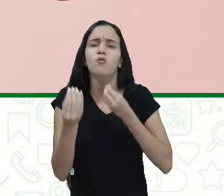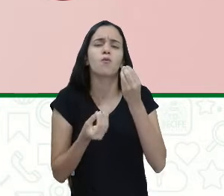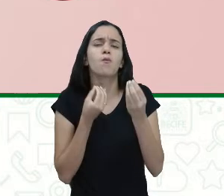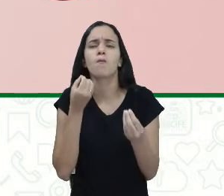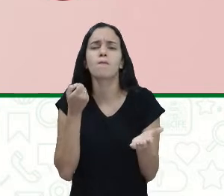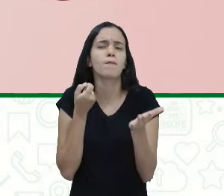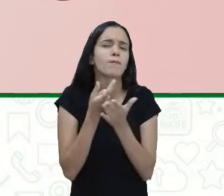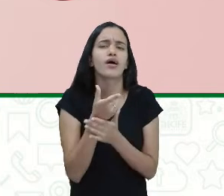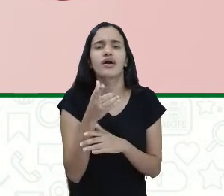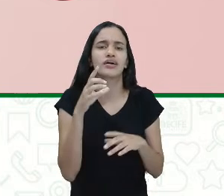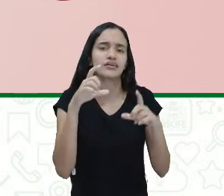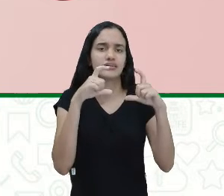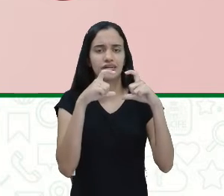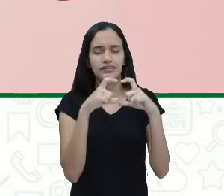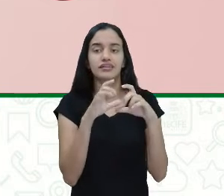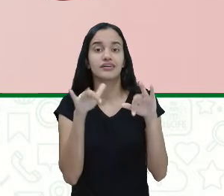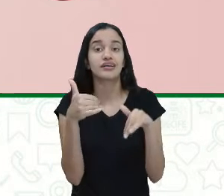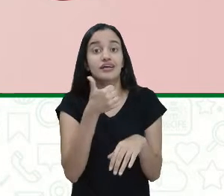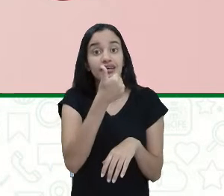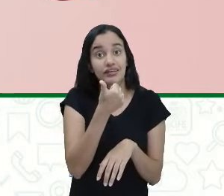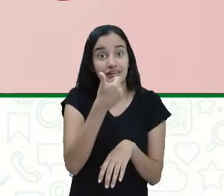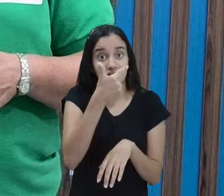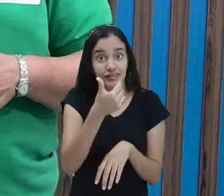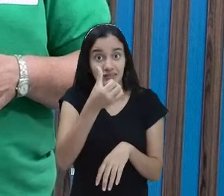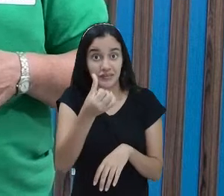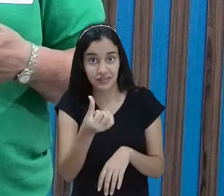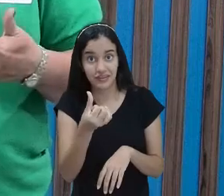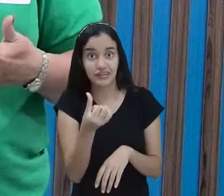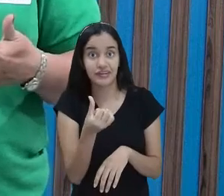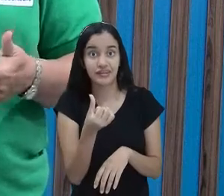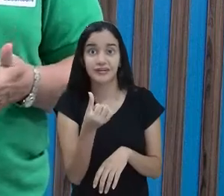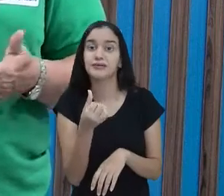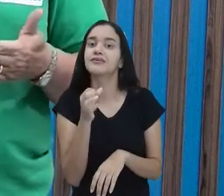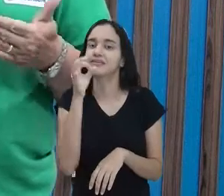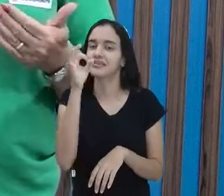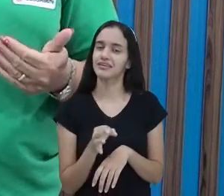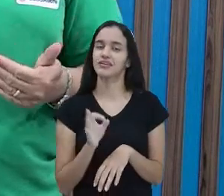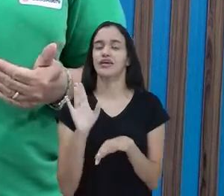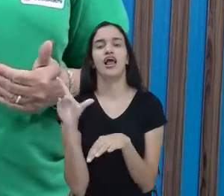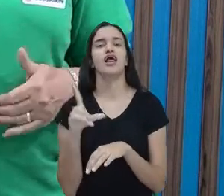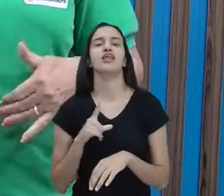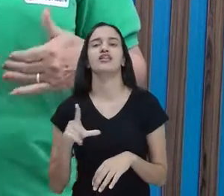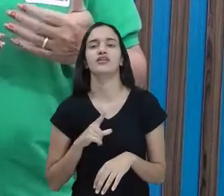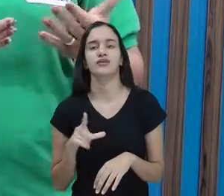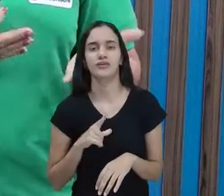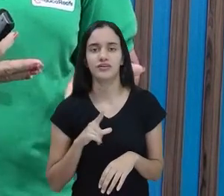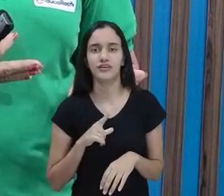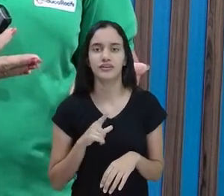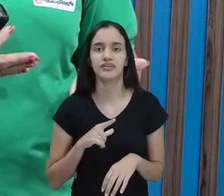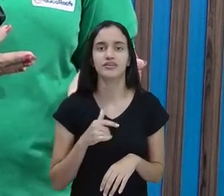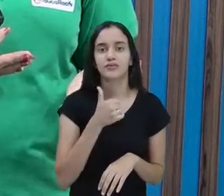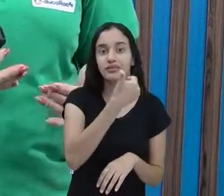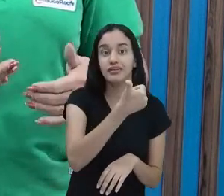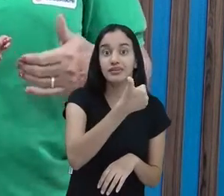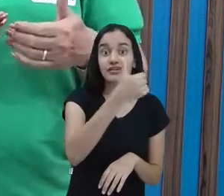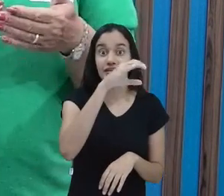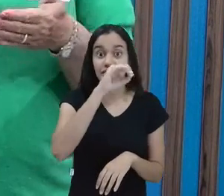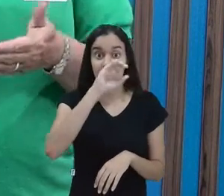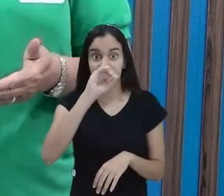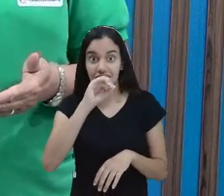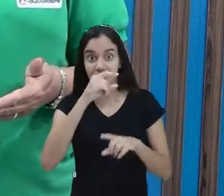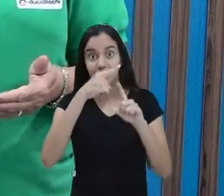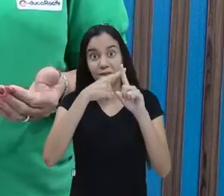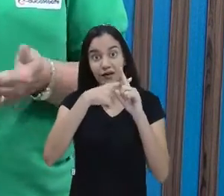cédulas? R$ 126, né? Eu tenho 100